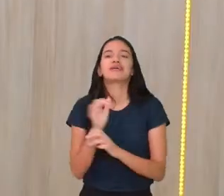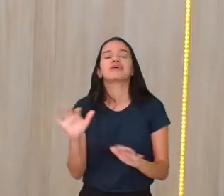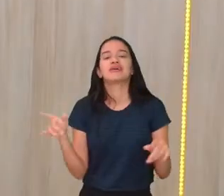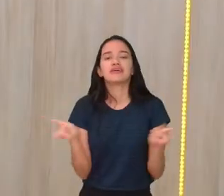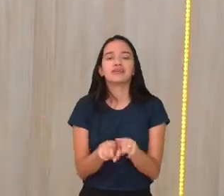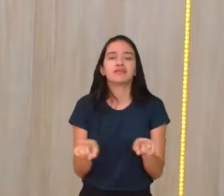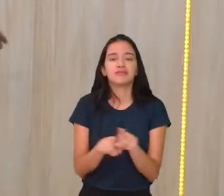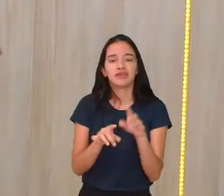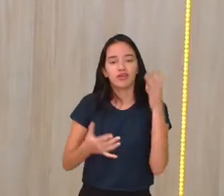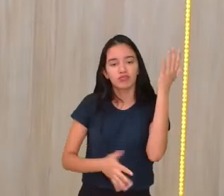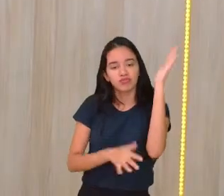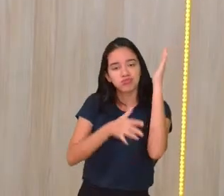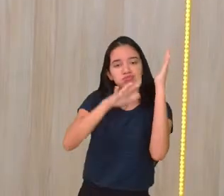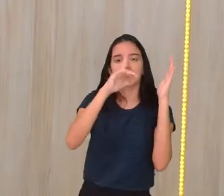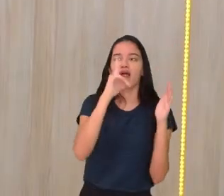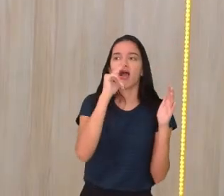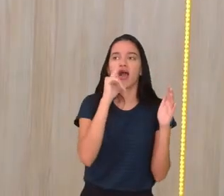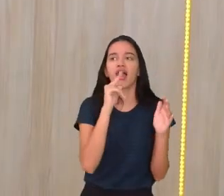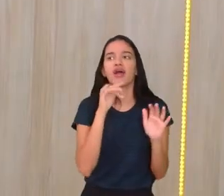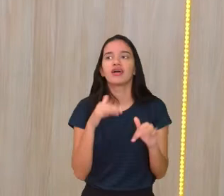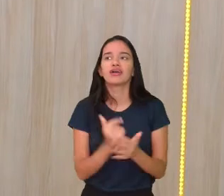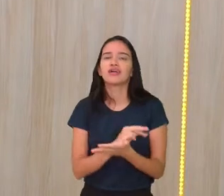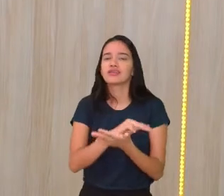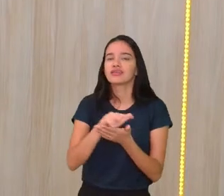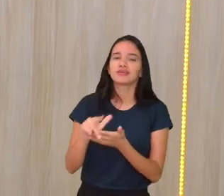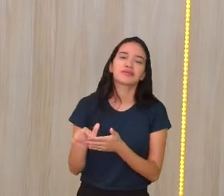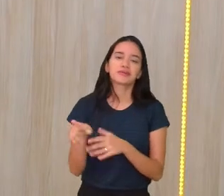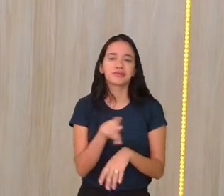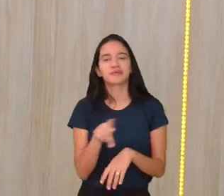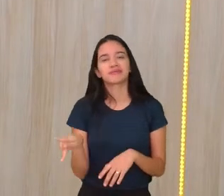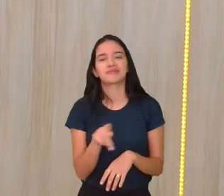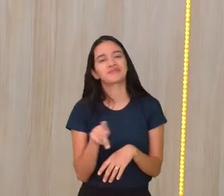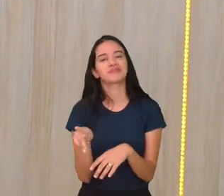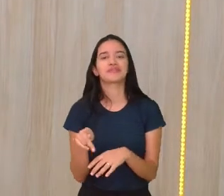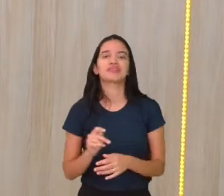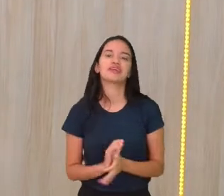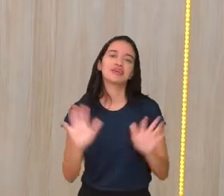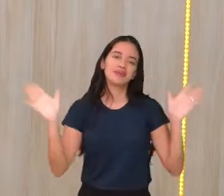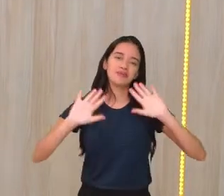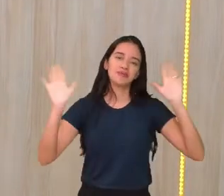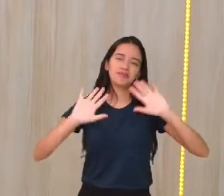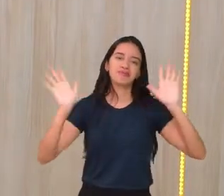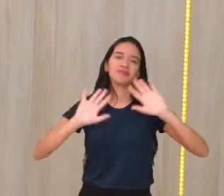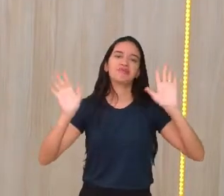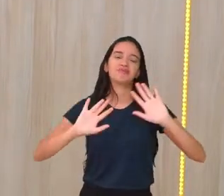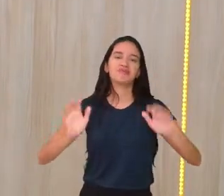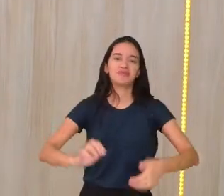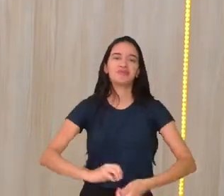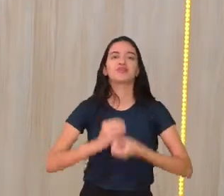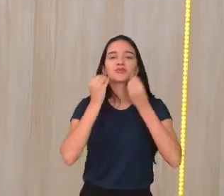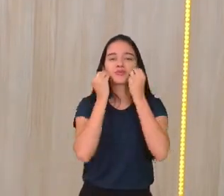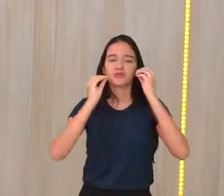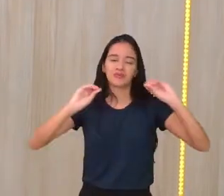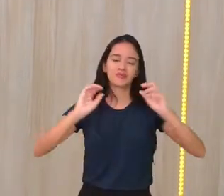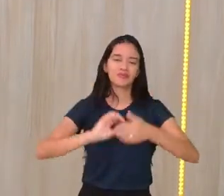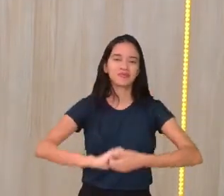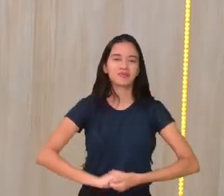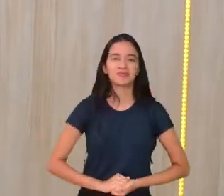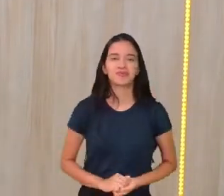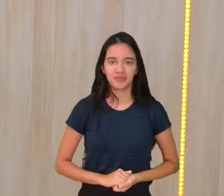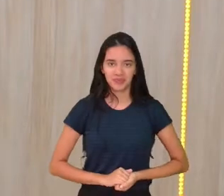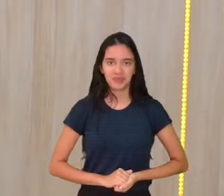de enchentes, desmatamento, vai ser tanta coisa aqui, professor. Até a próxima aula, pessoal. Um beijo do